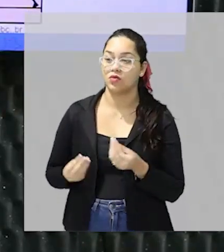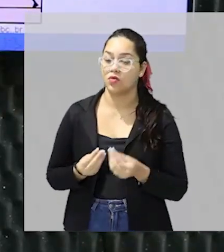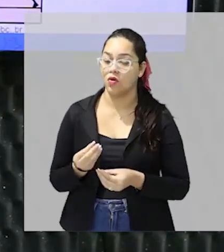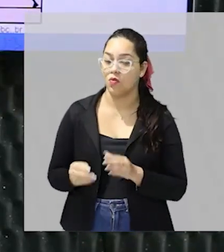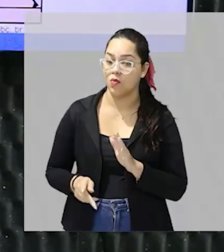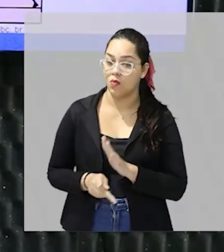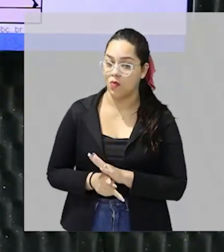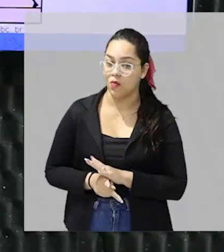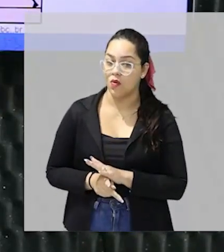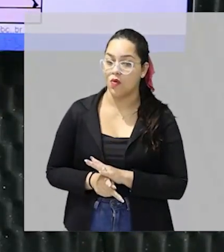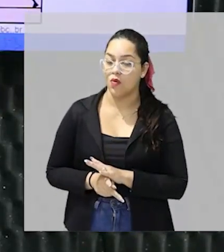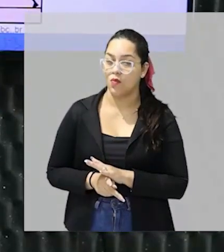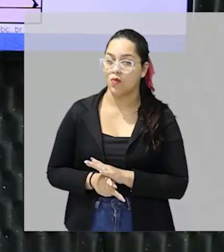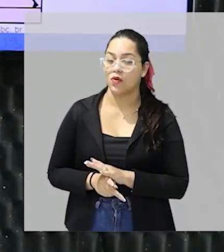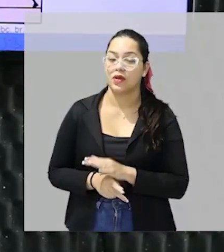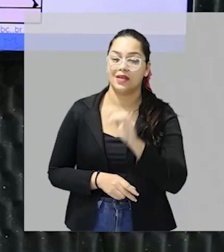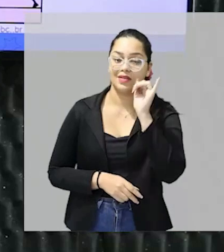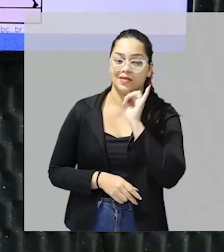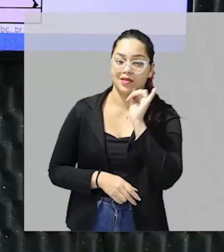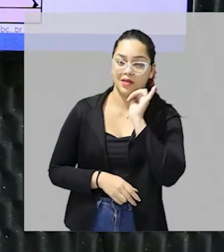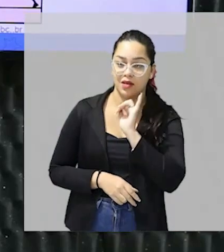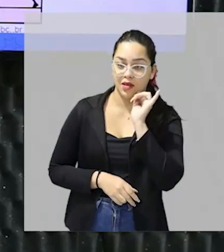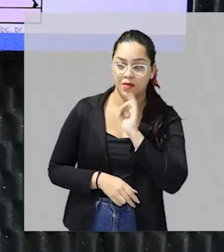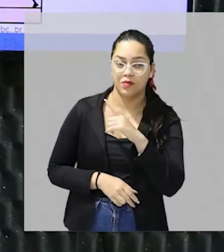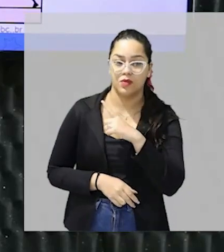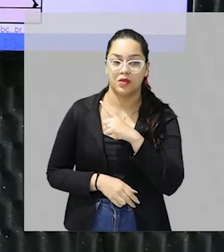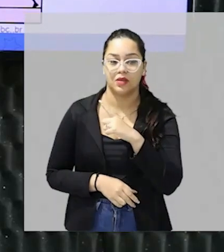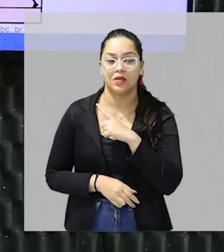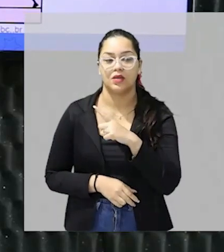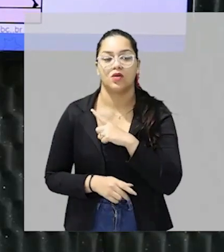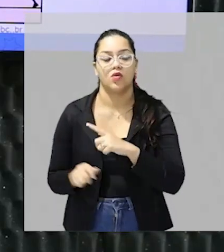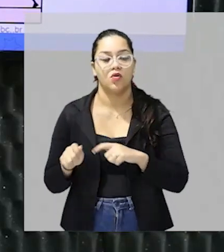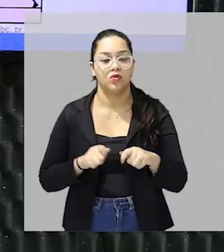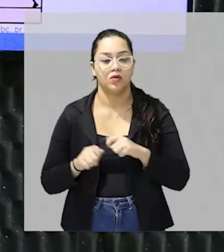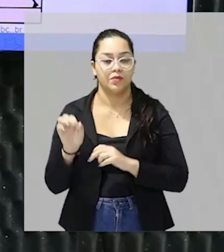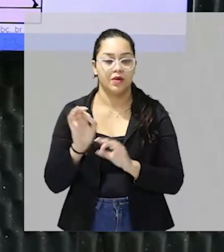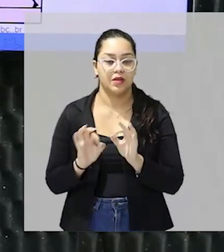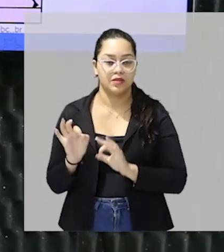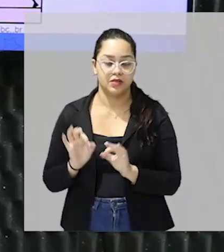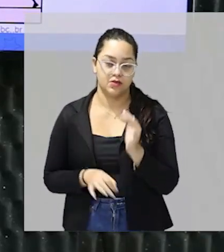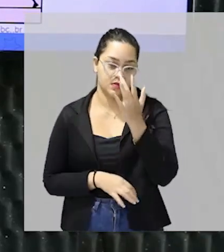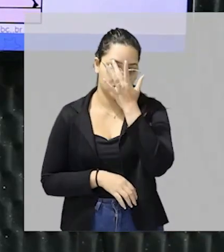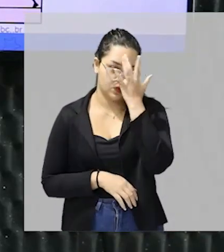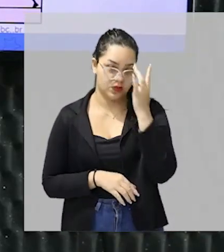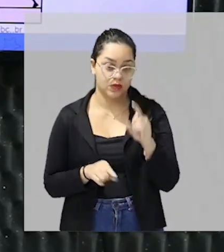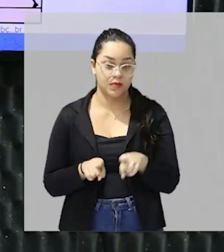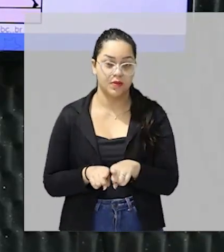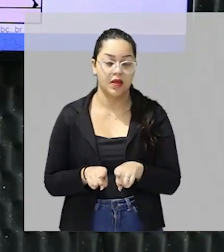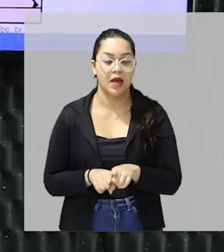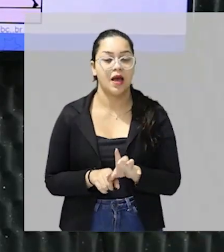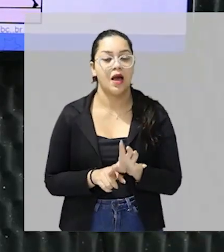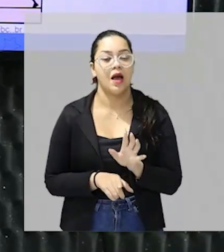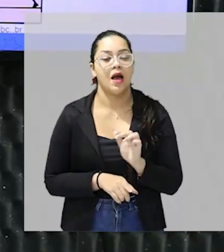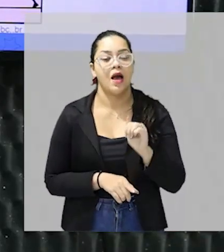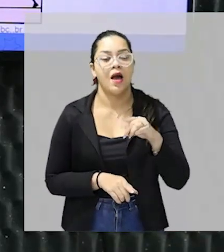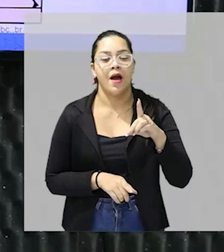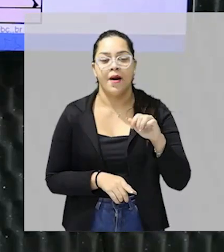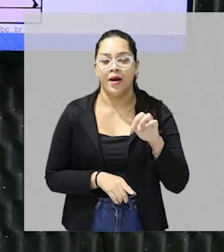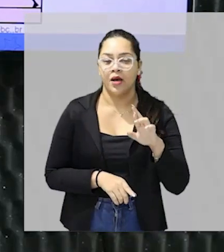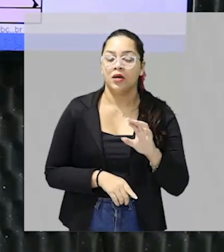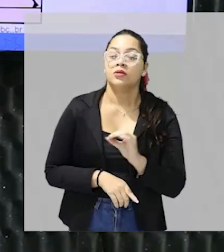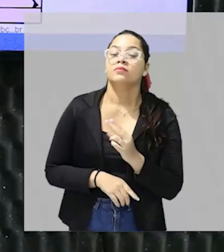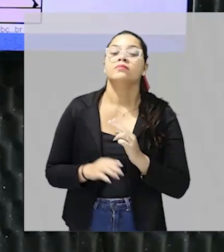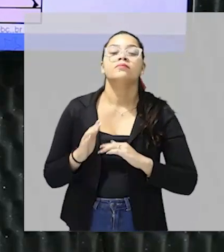do planejamento, execução, consolidação e controle da preparação de um atleta amador ou